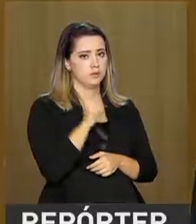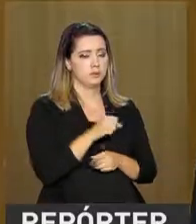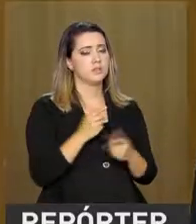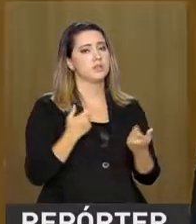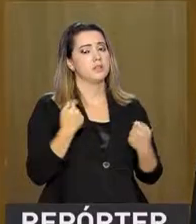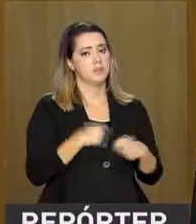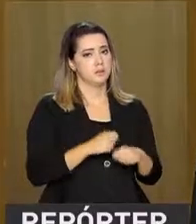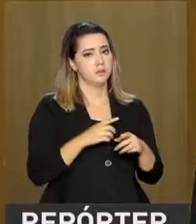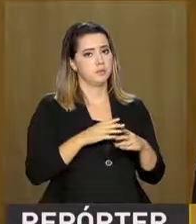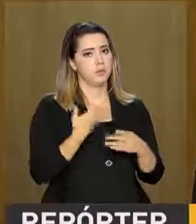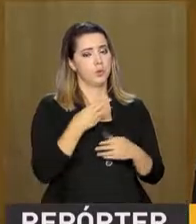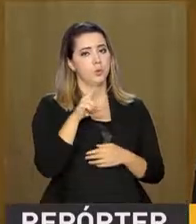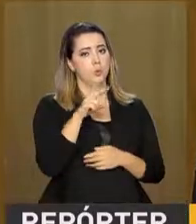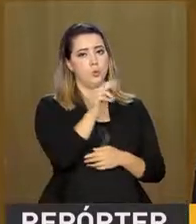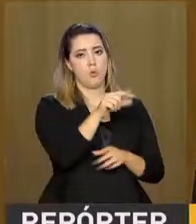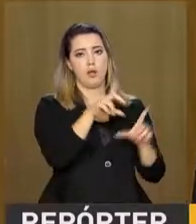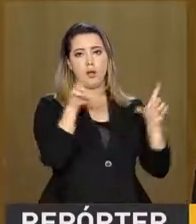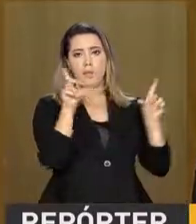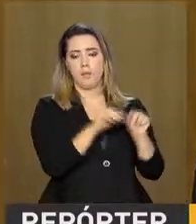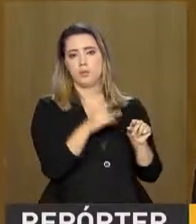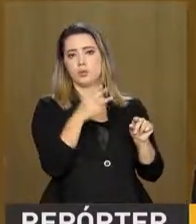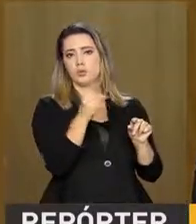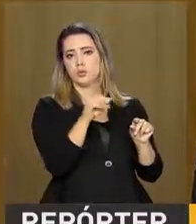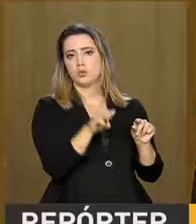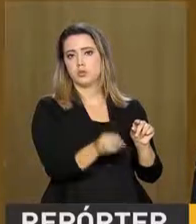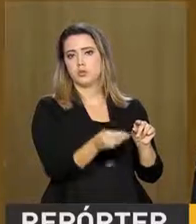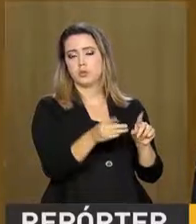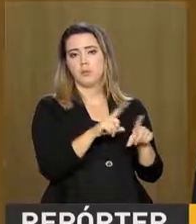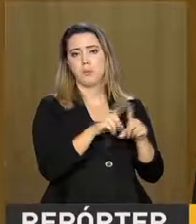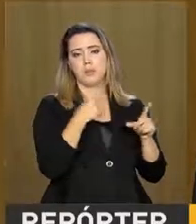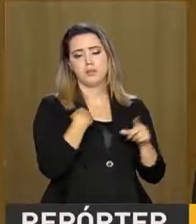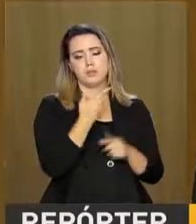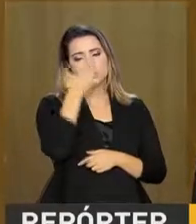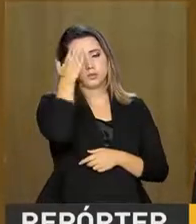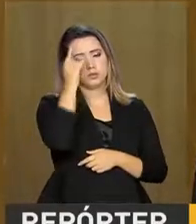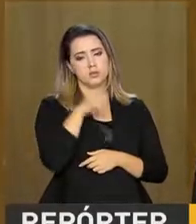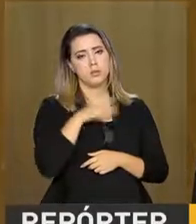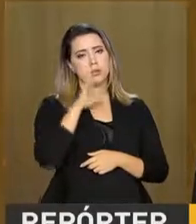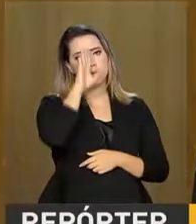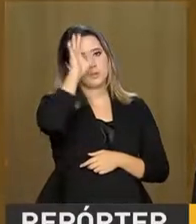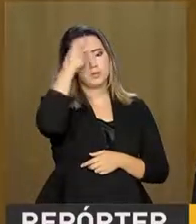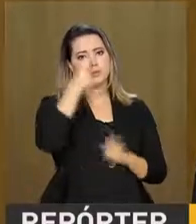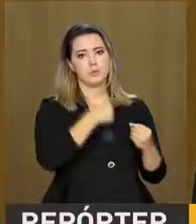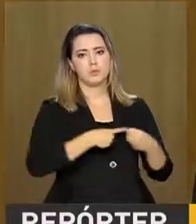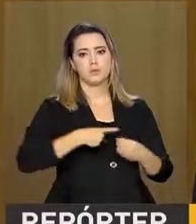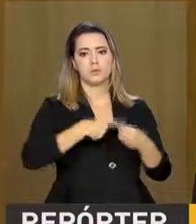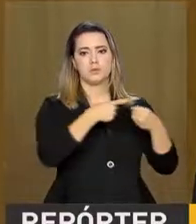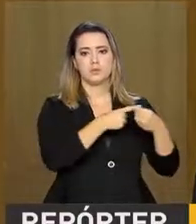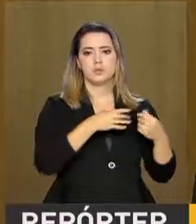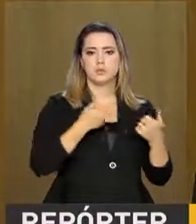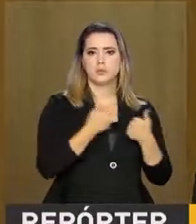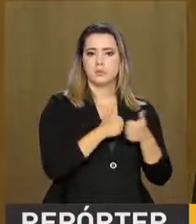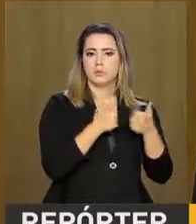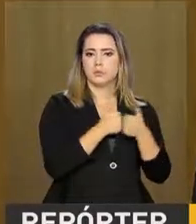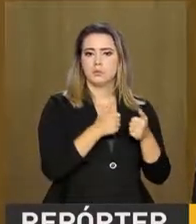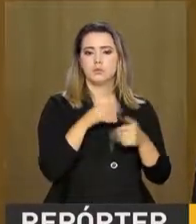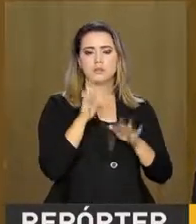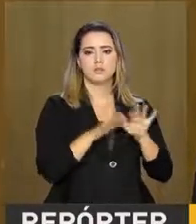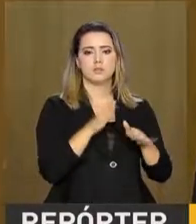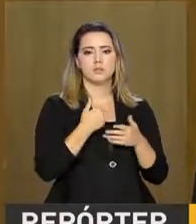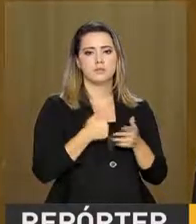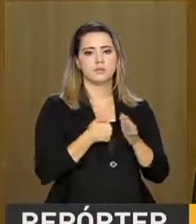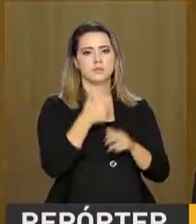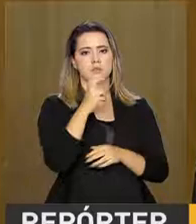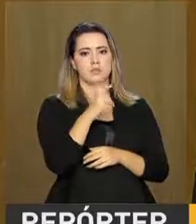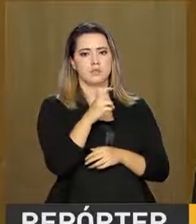restrição para que o horário de almoço nunca seja inferior a 30 minutos. Mas a gente sabe que, principalmente nas cidades com muito trânsito, às vezes você sair